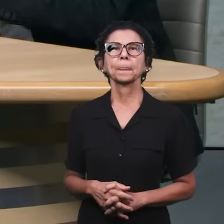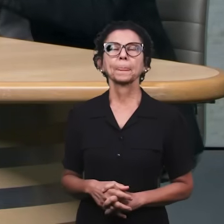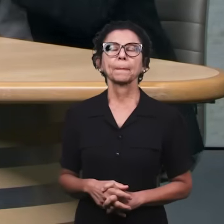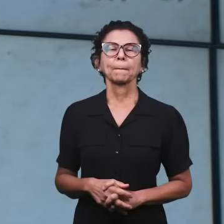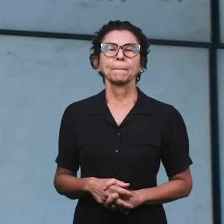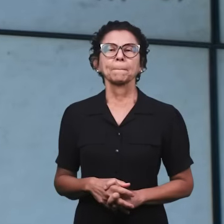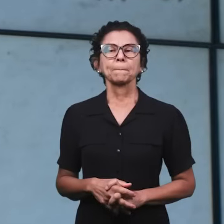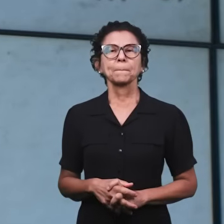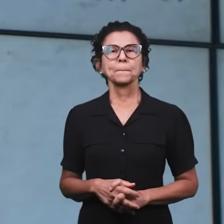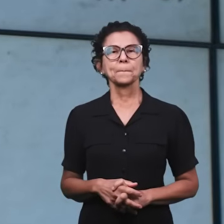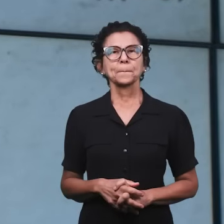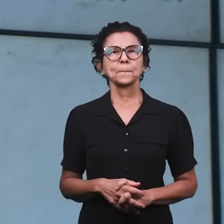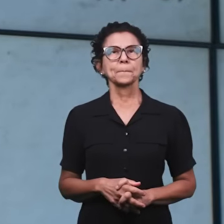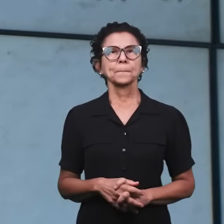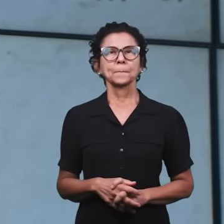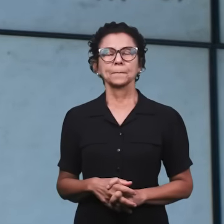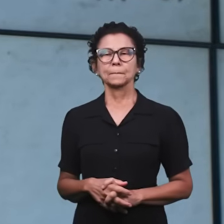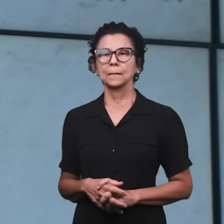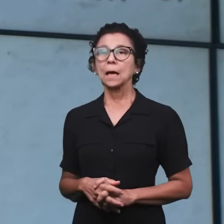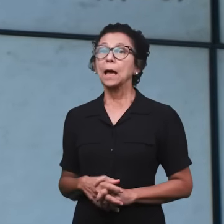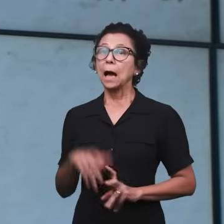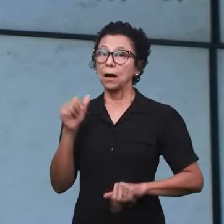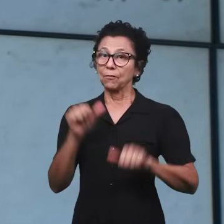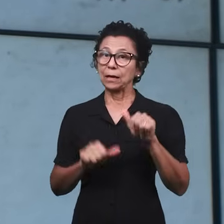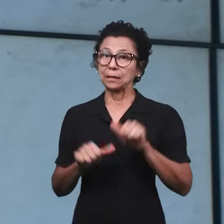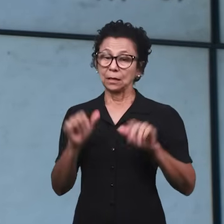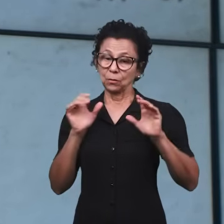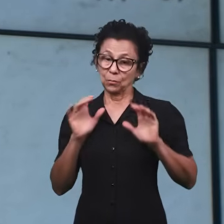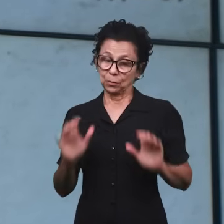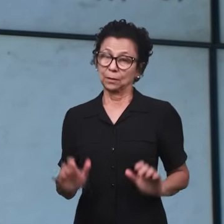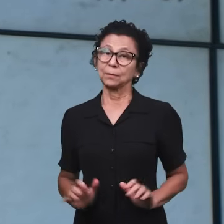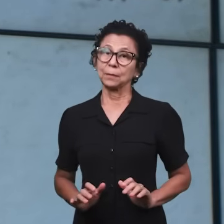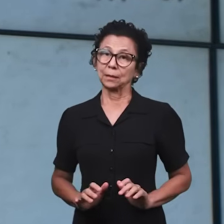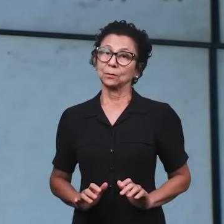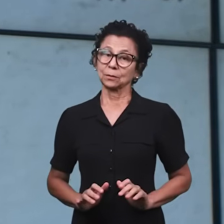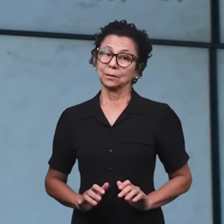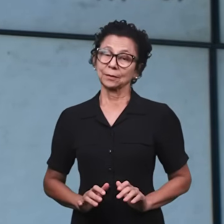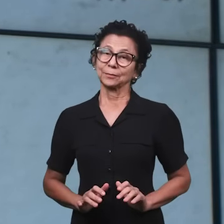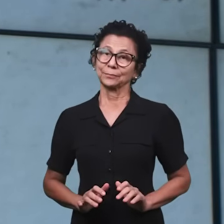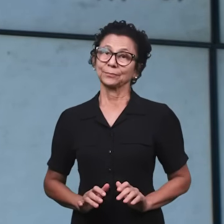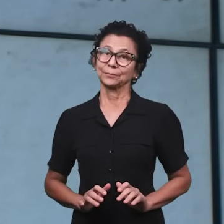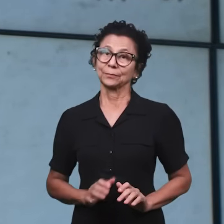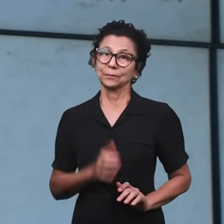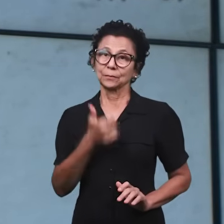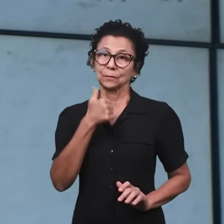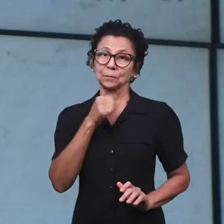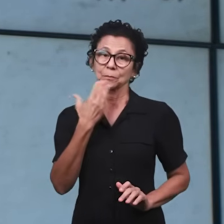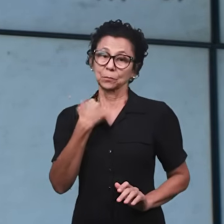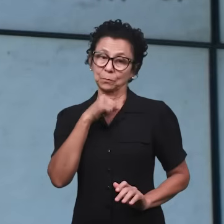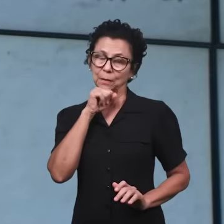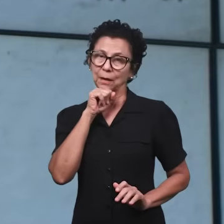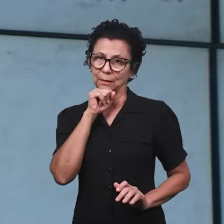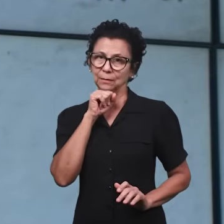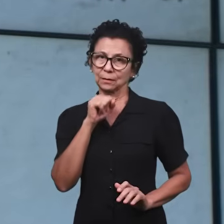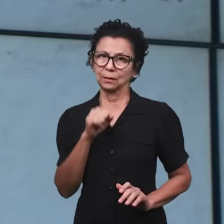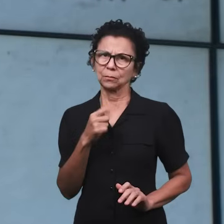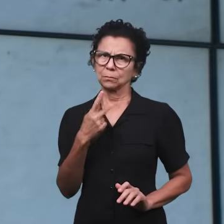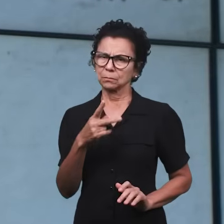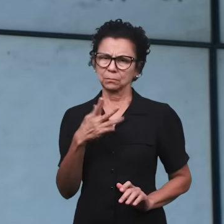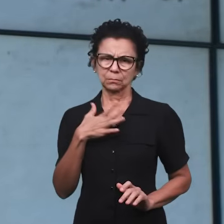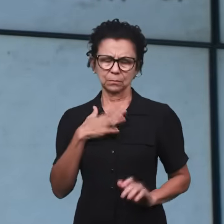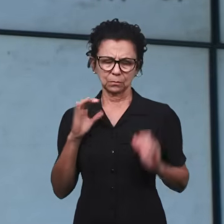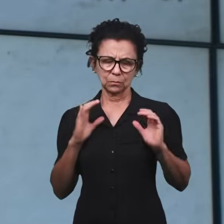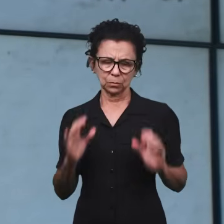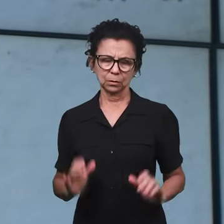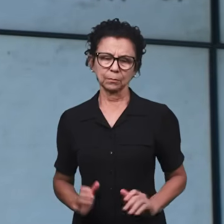também nos faz pensar no nosso comportamento, né? Antes dos filhos, os pais,